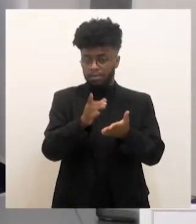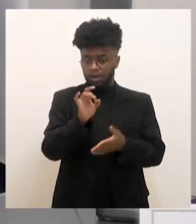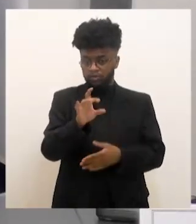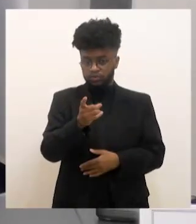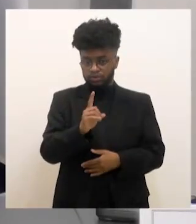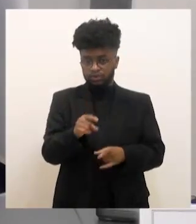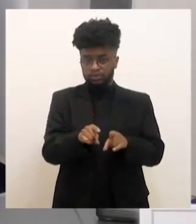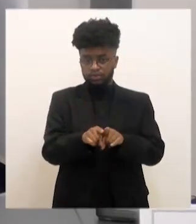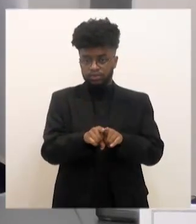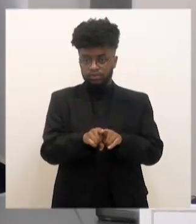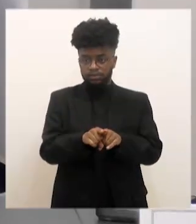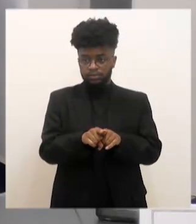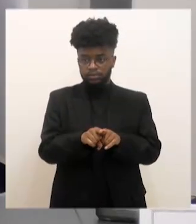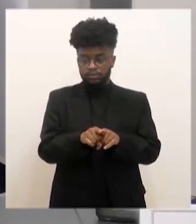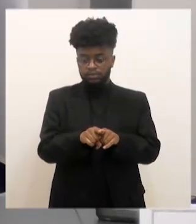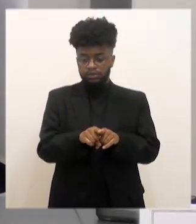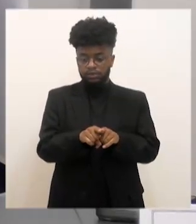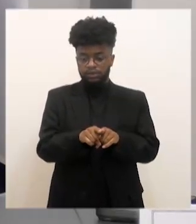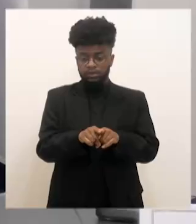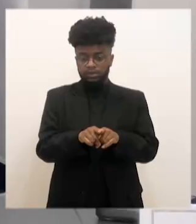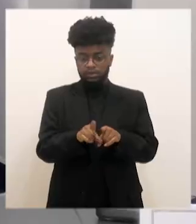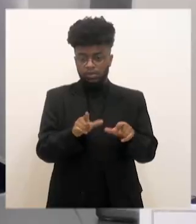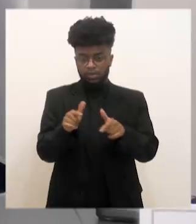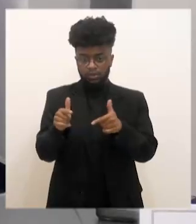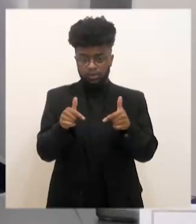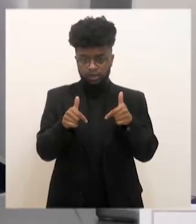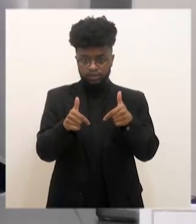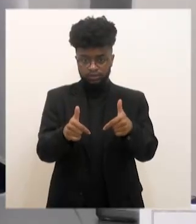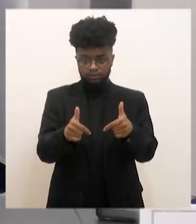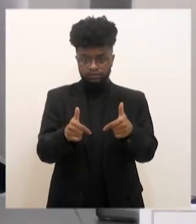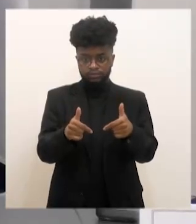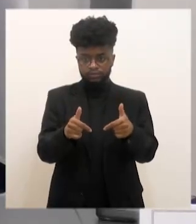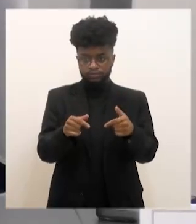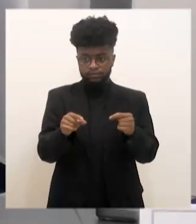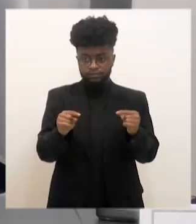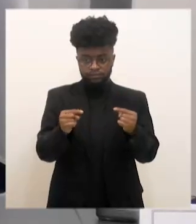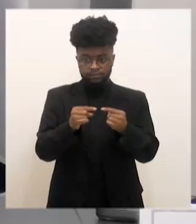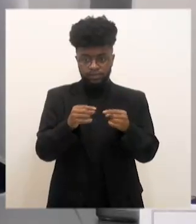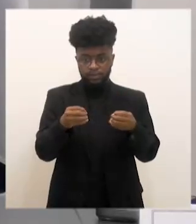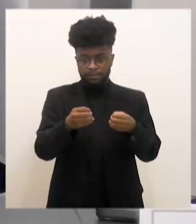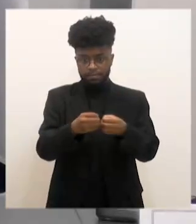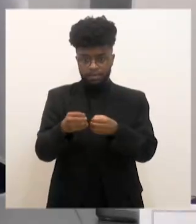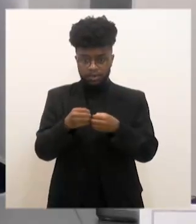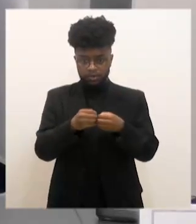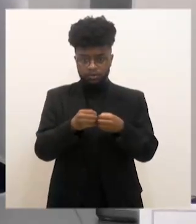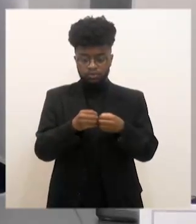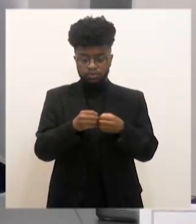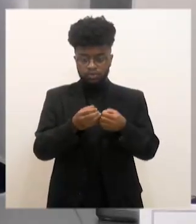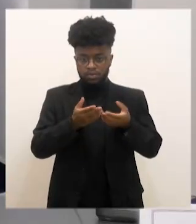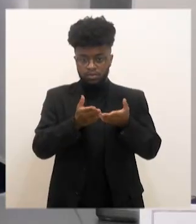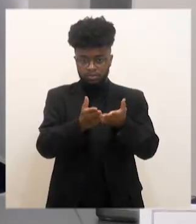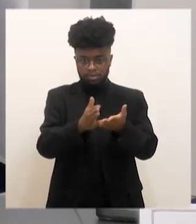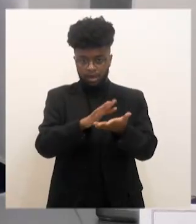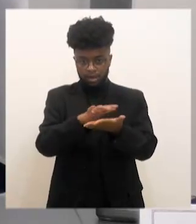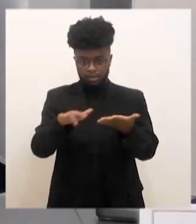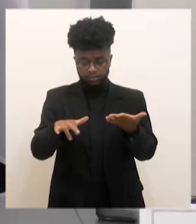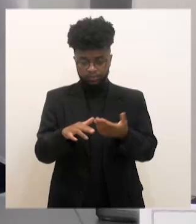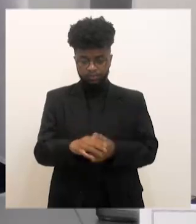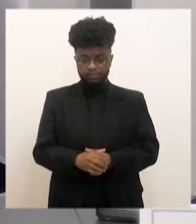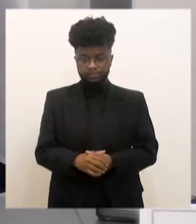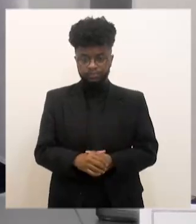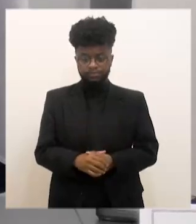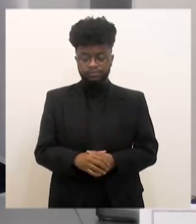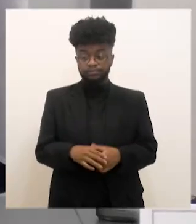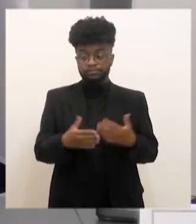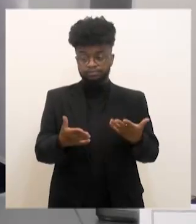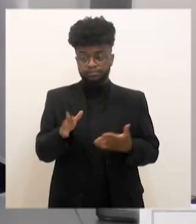mas conjunto de iniciativas que envolve o entorno da atividade portuária. Obviamente que assiste razão